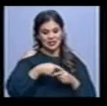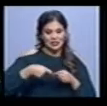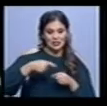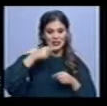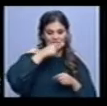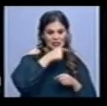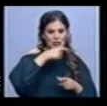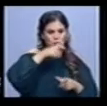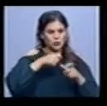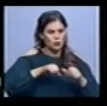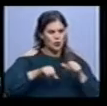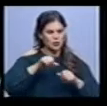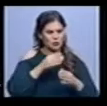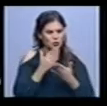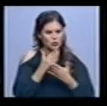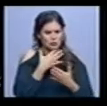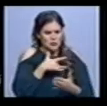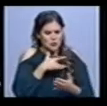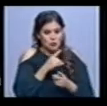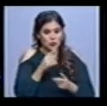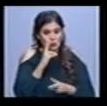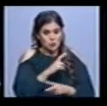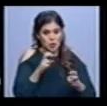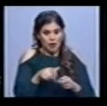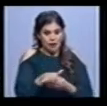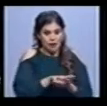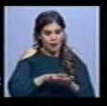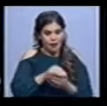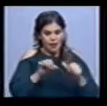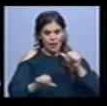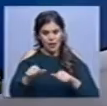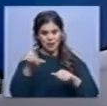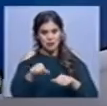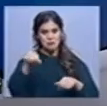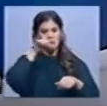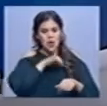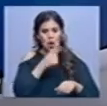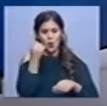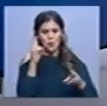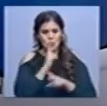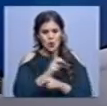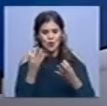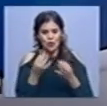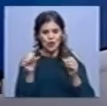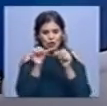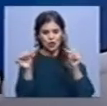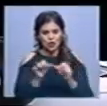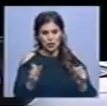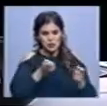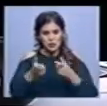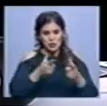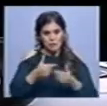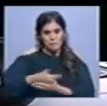adoraram. Porque, obviamente, que descobrir estes compostos químicos, ainda por cima, um deles foi descoberto num sistema estelar, num binário